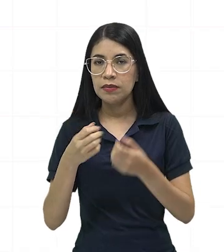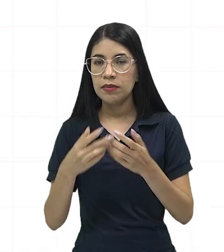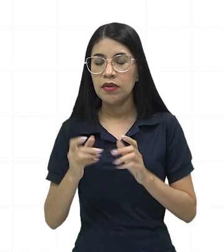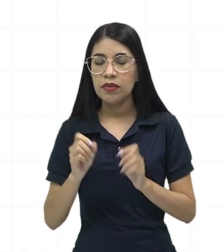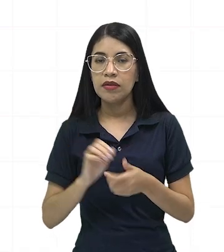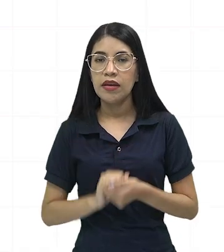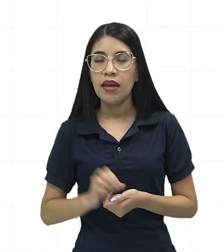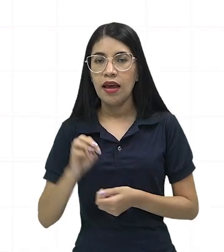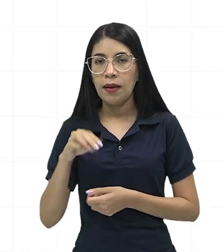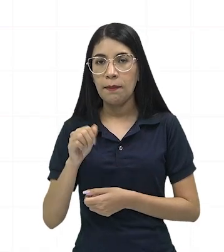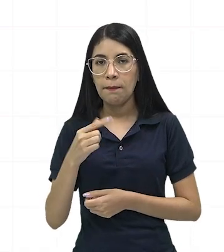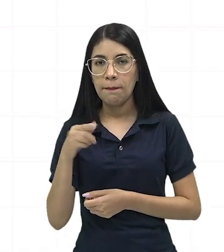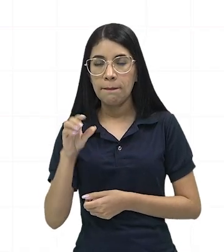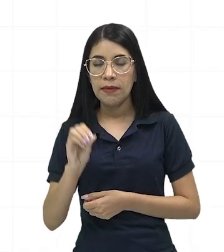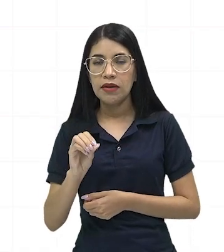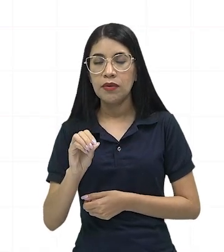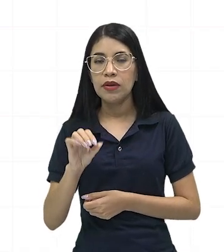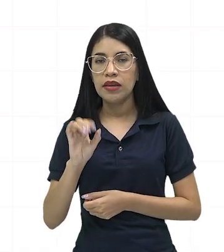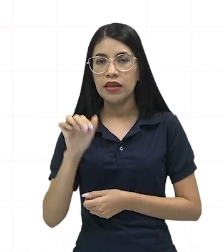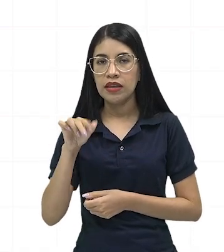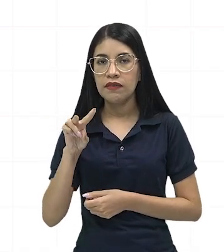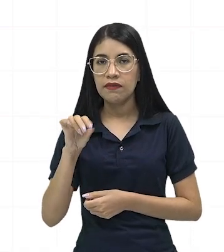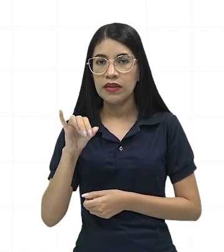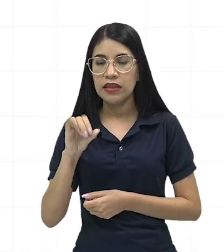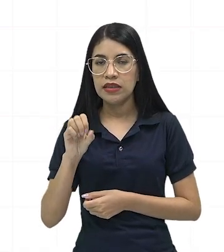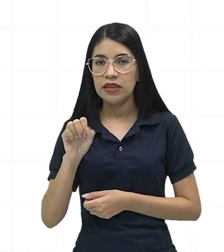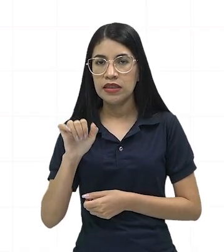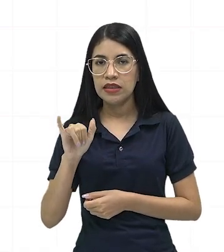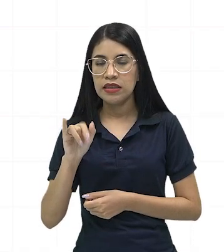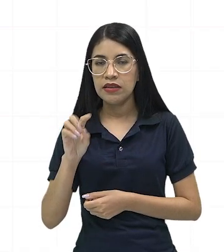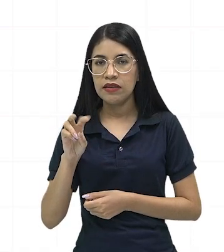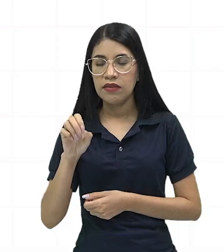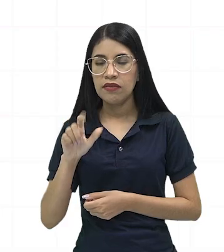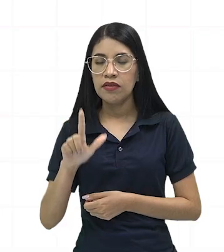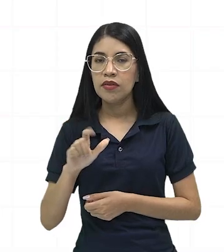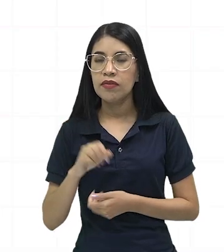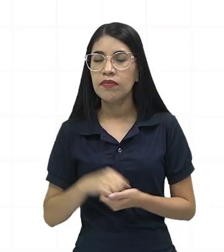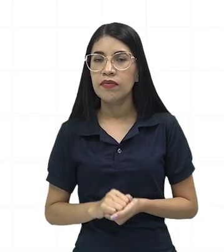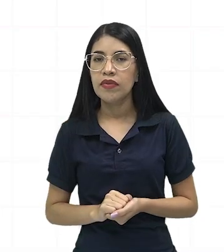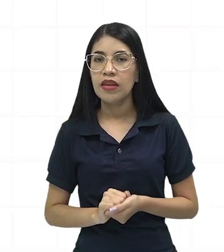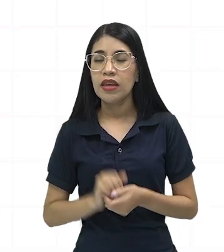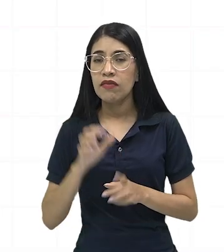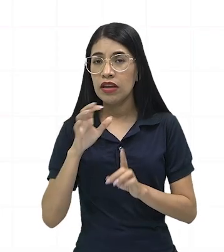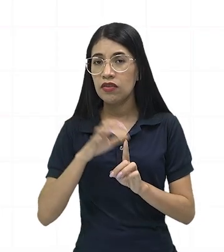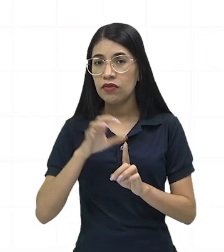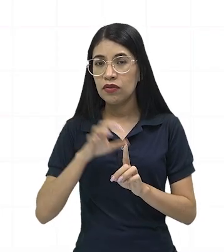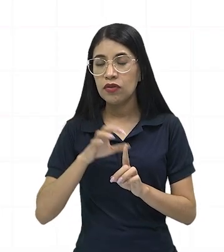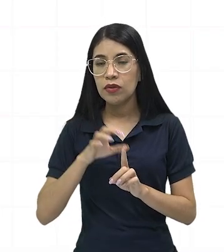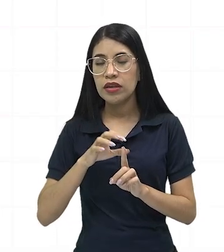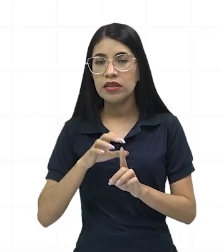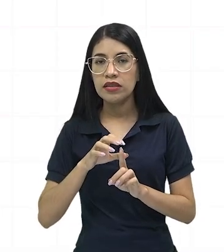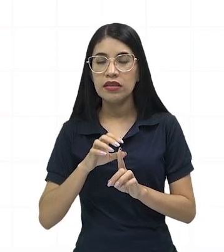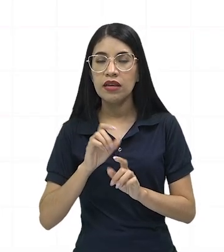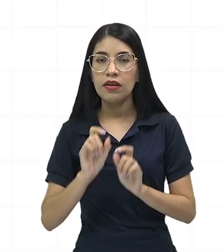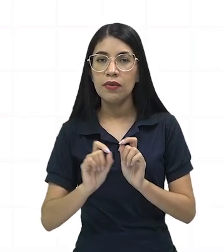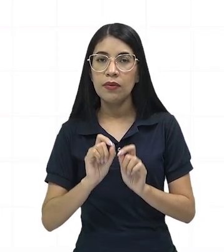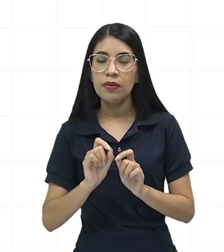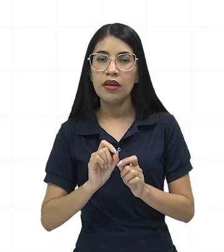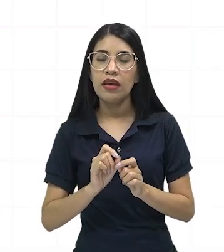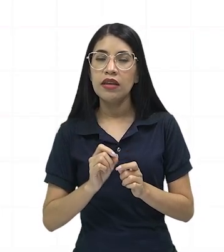mão invisível do mercado, né? Essa mão que vai determinar e acabar, na percepção do Adam